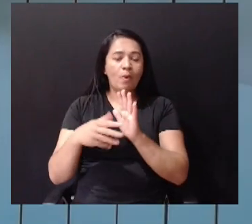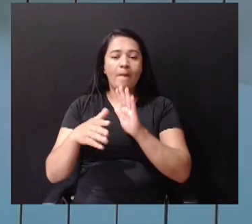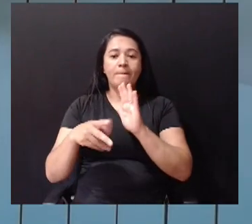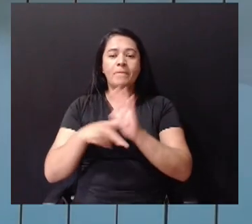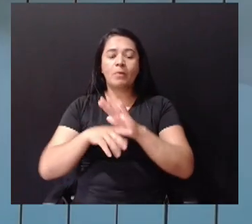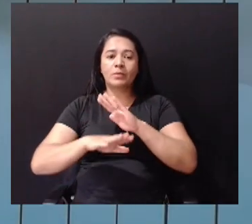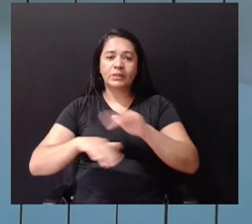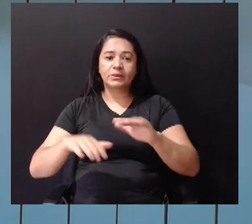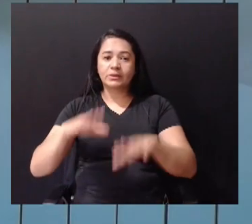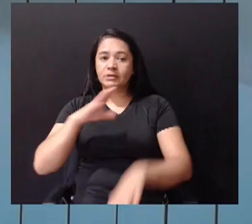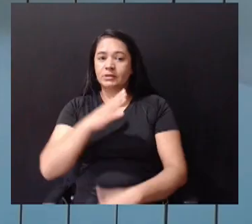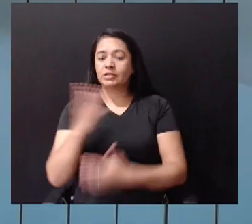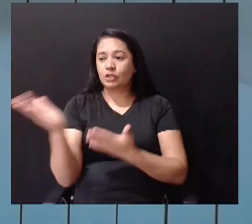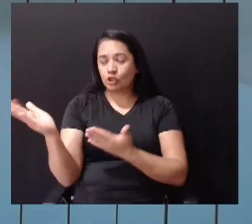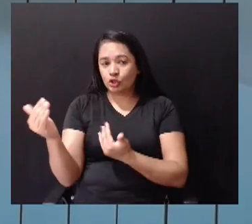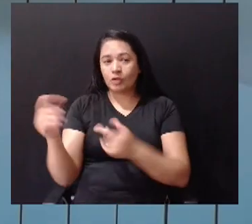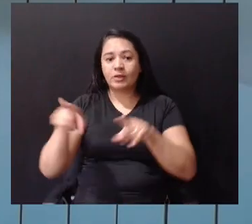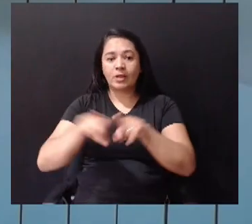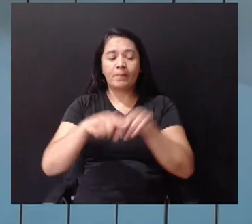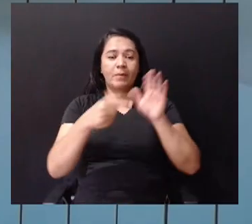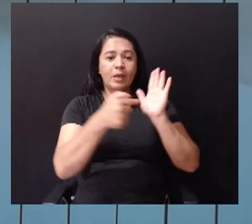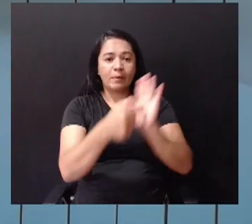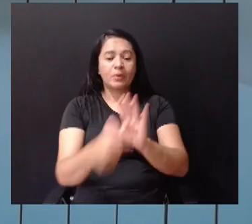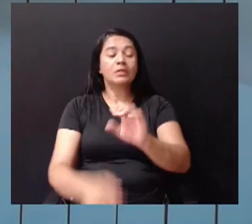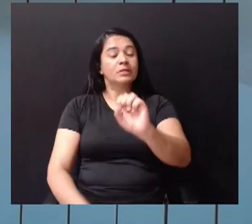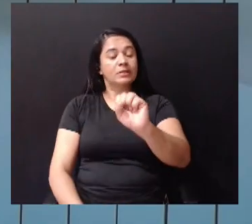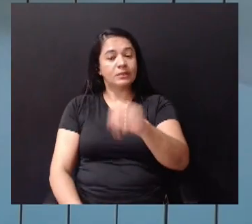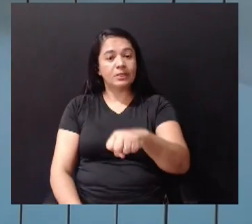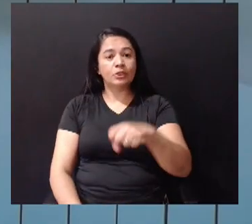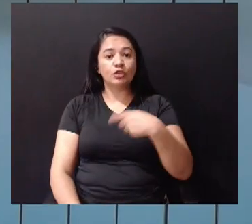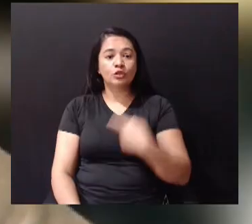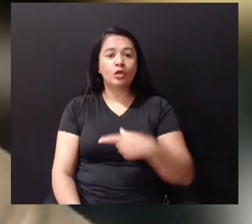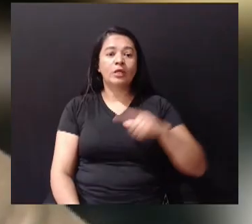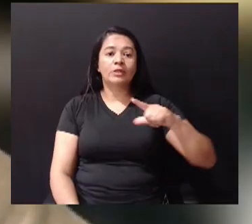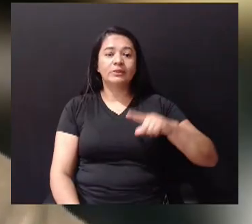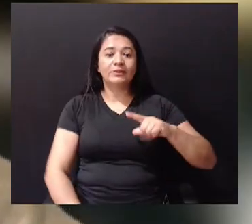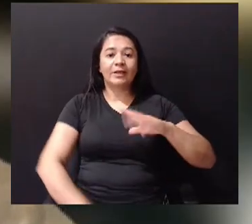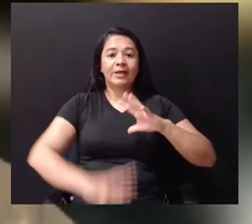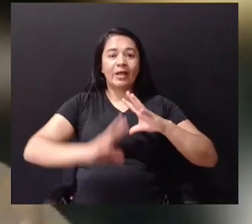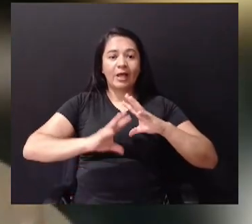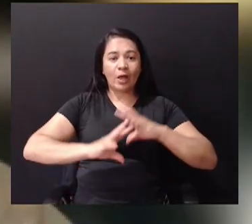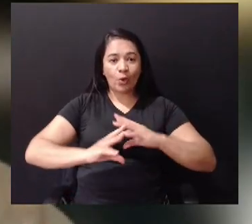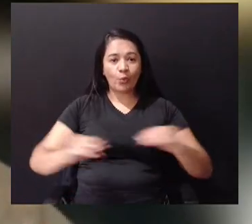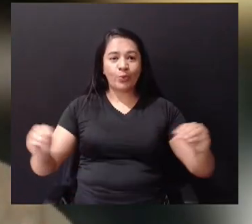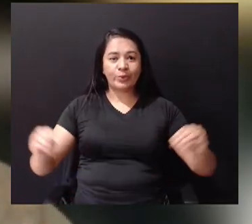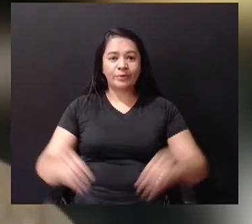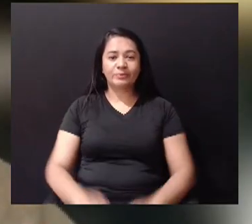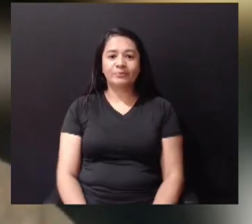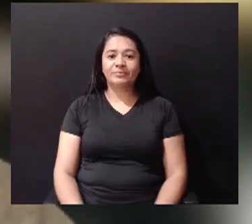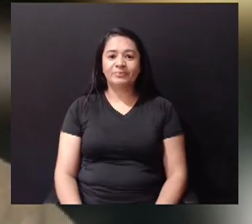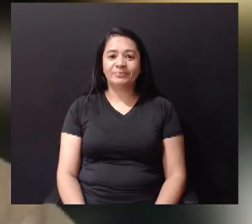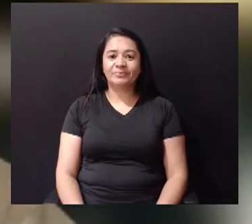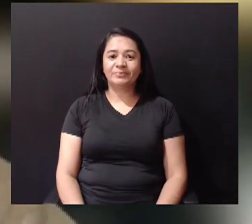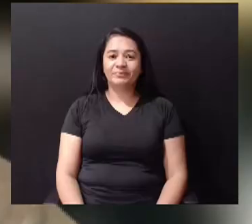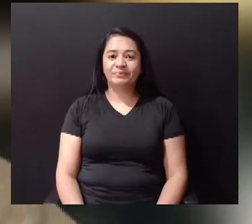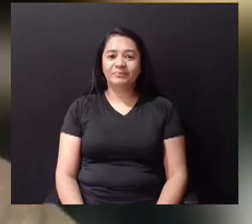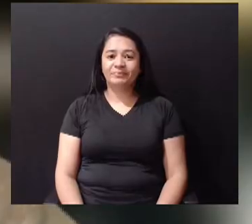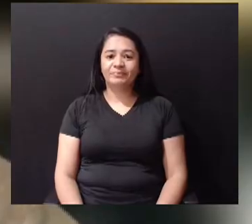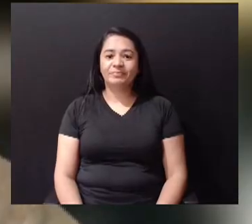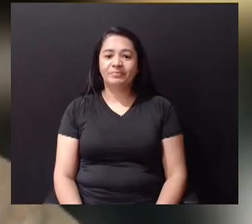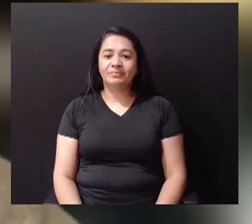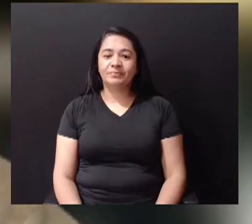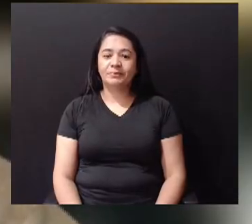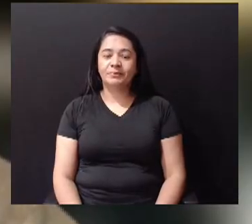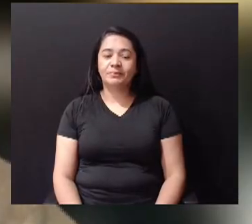e mostrar que sim, que nós temos a cura para esse mal. Você fez uma pergunta que eu acho muito importante, realmente. O